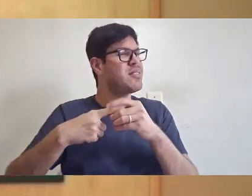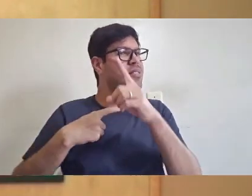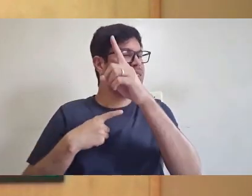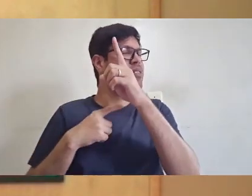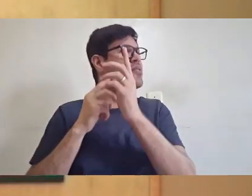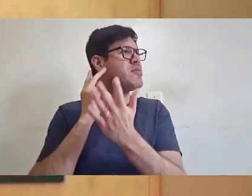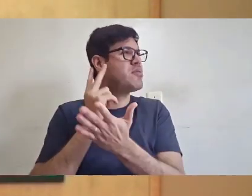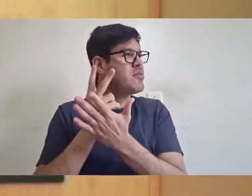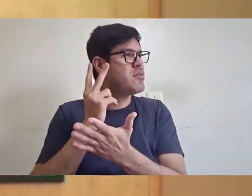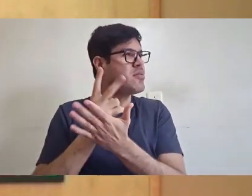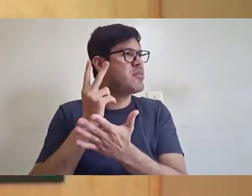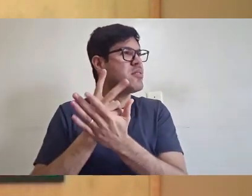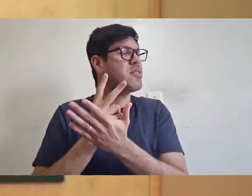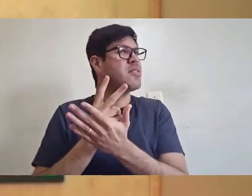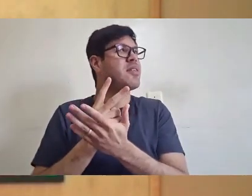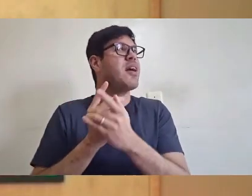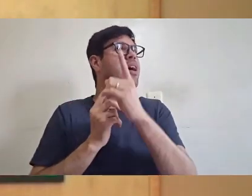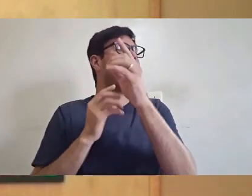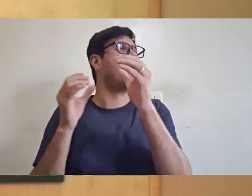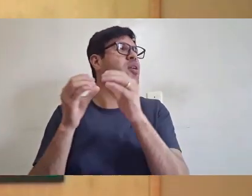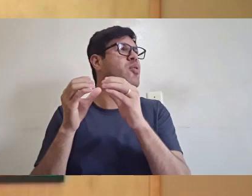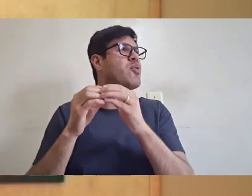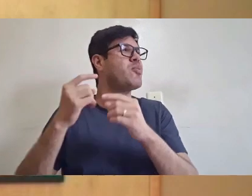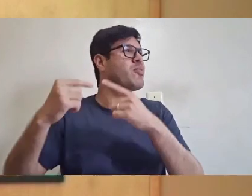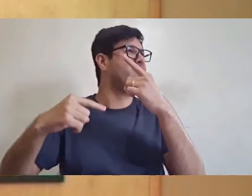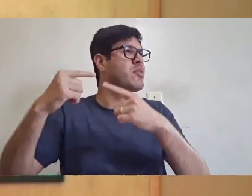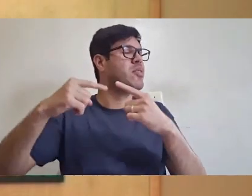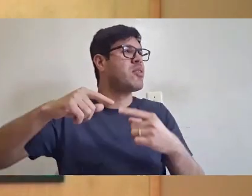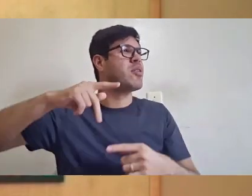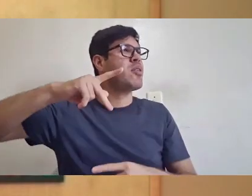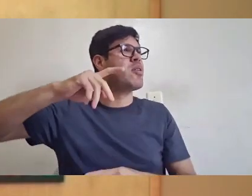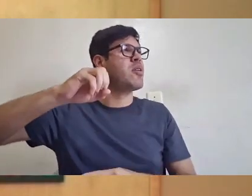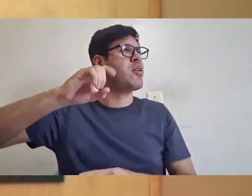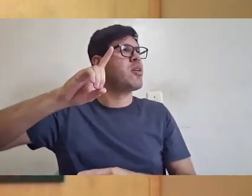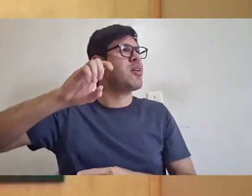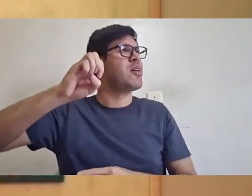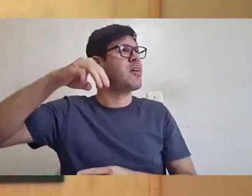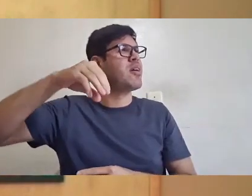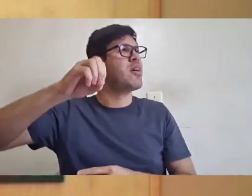é hoje do Podemos. E você estava com 19 mil votos, não entrou,